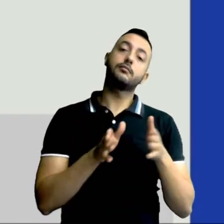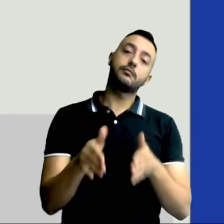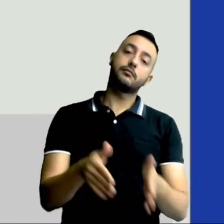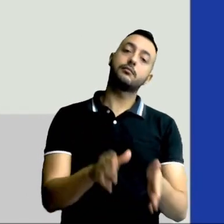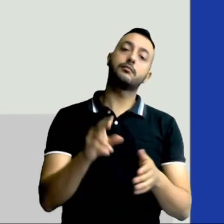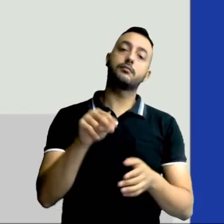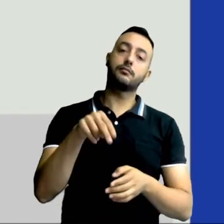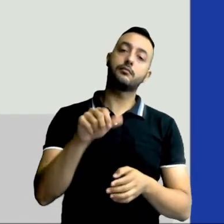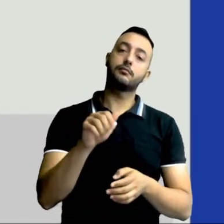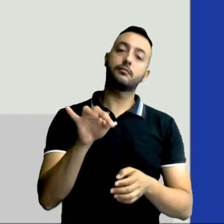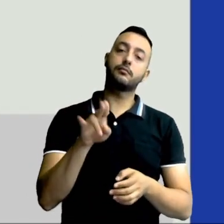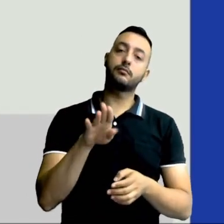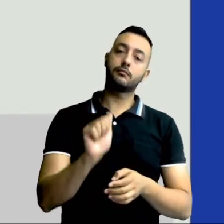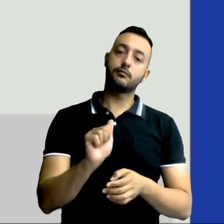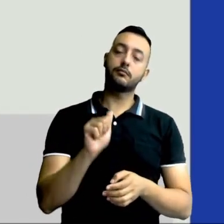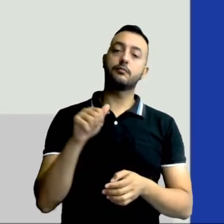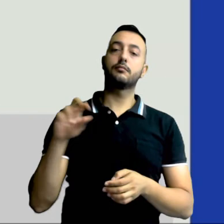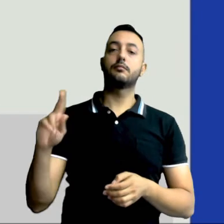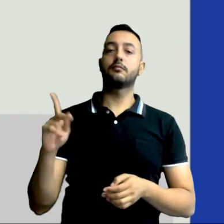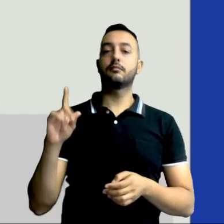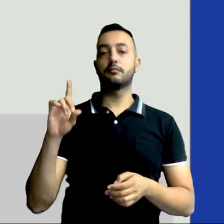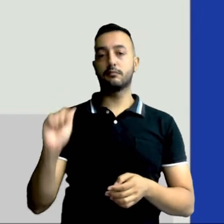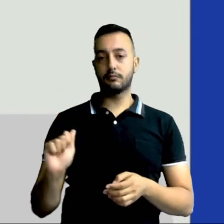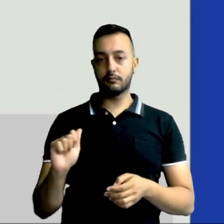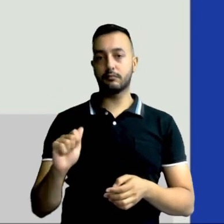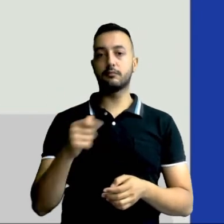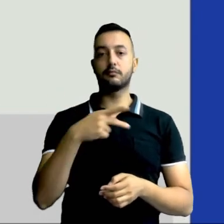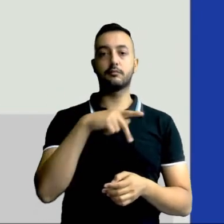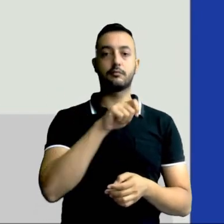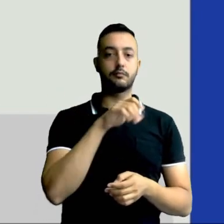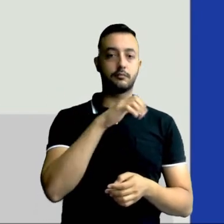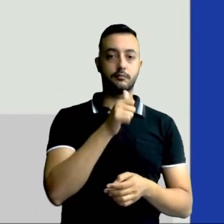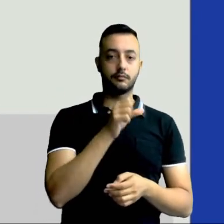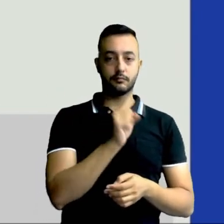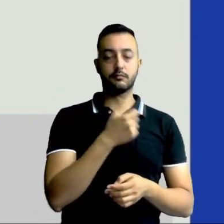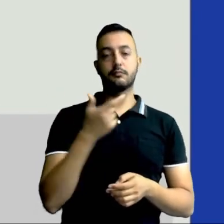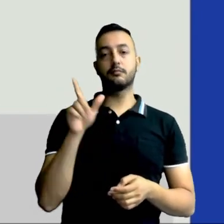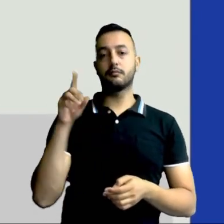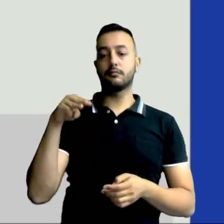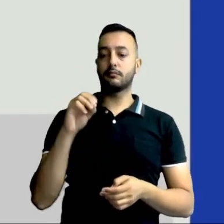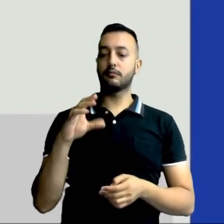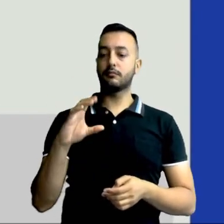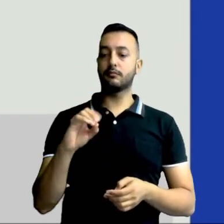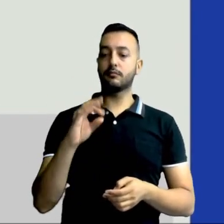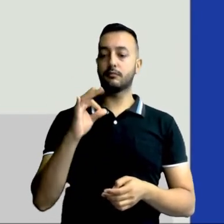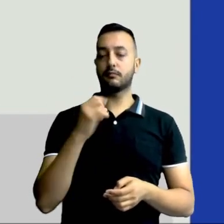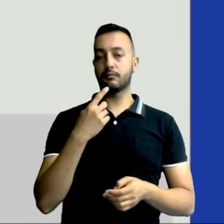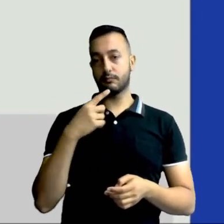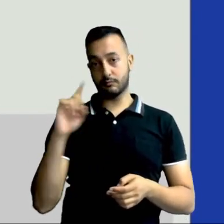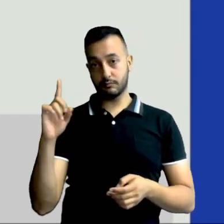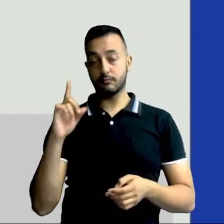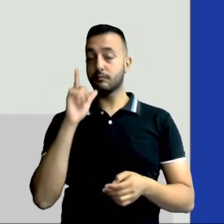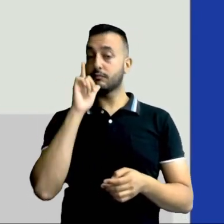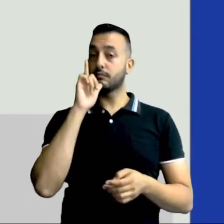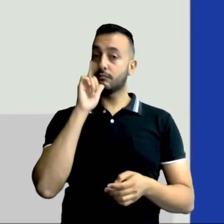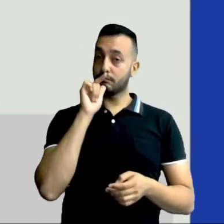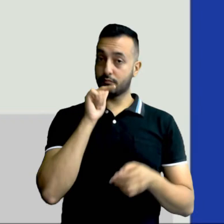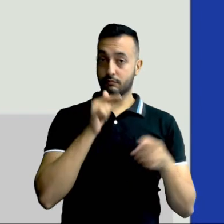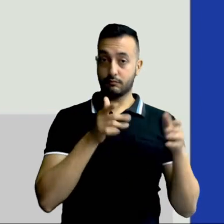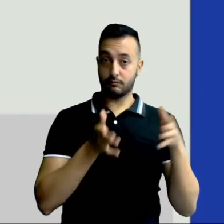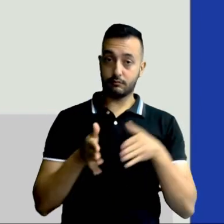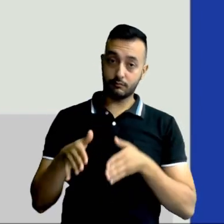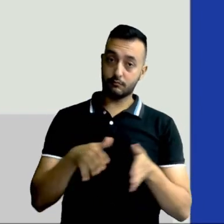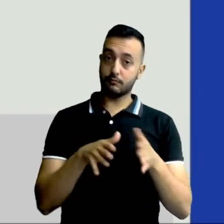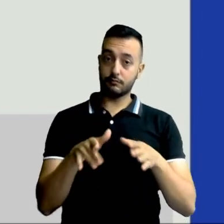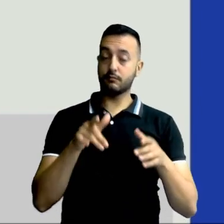Natuba Honda vacas e mocotó e o que vem a ser afluente nenhum corpo de água que flui para o